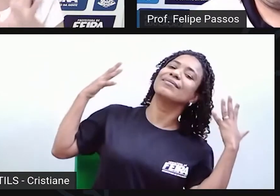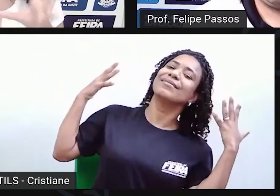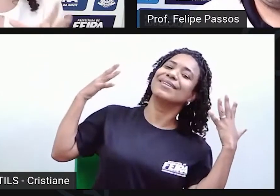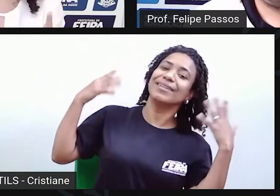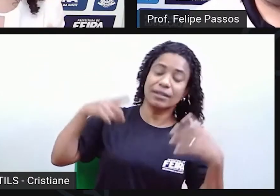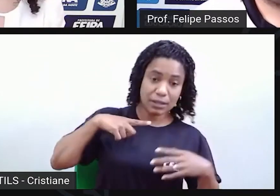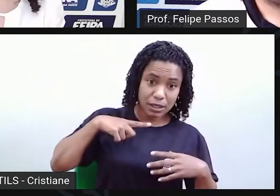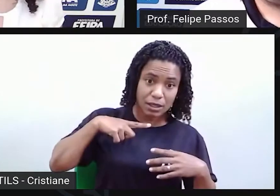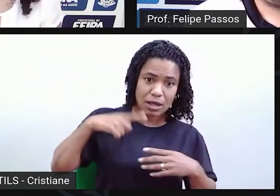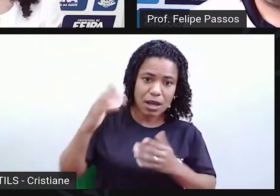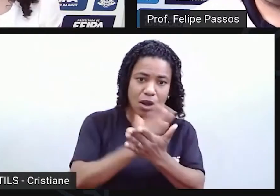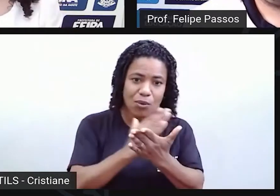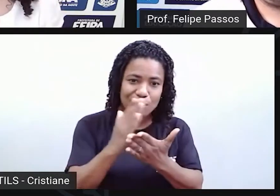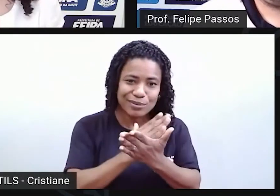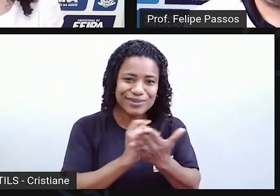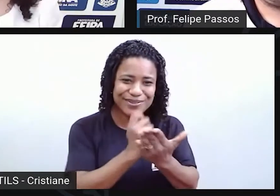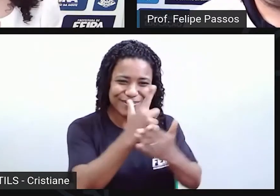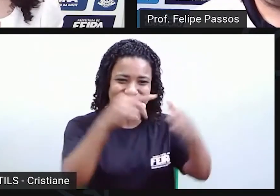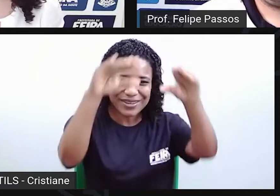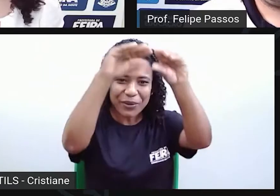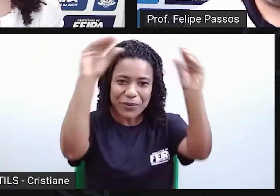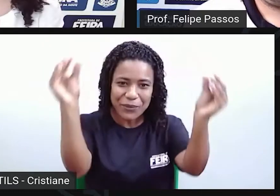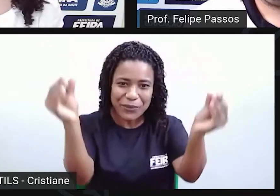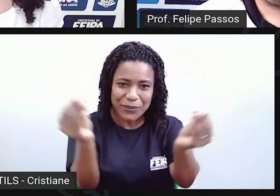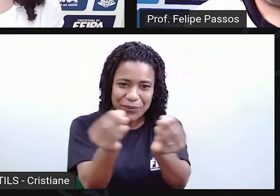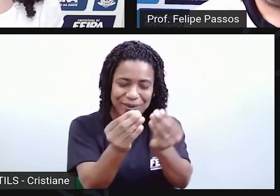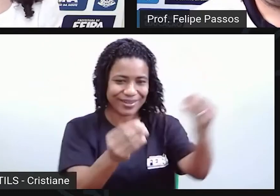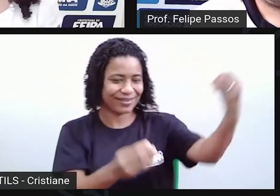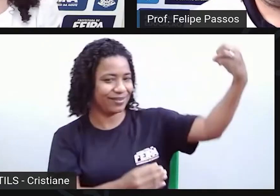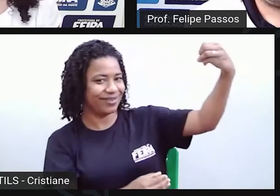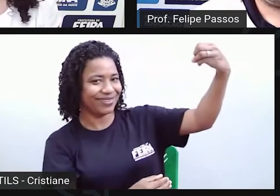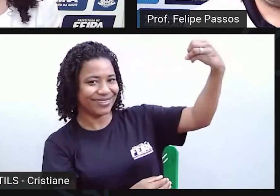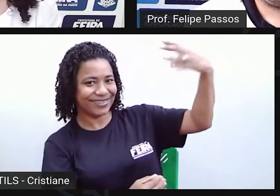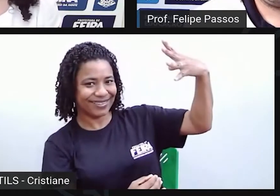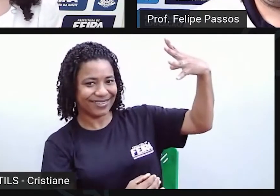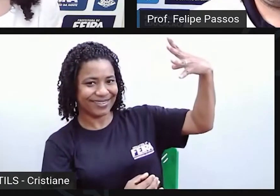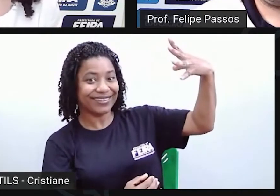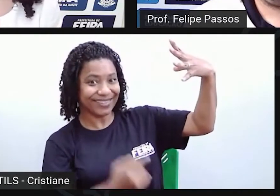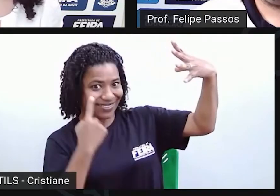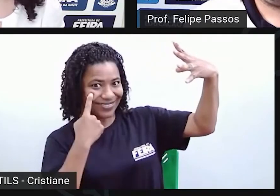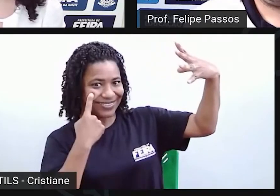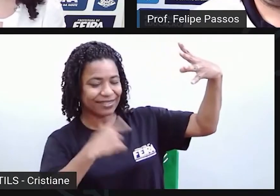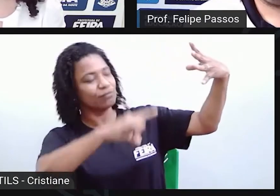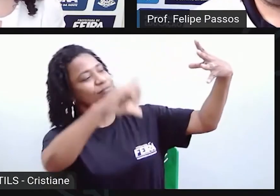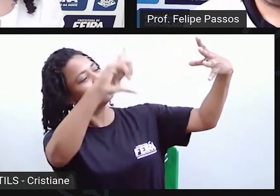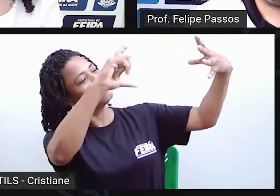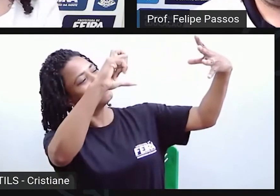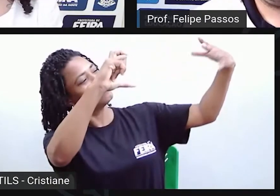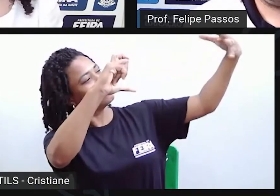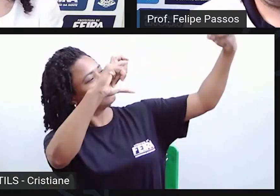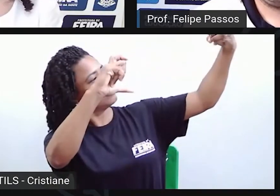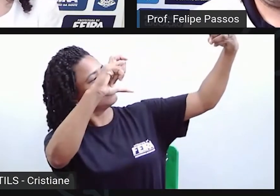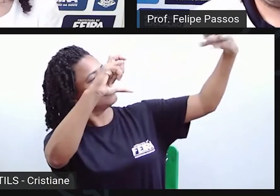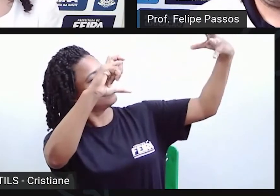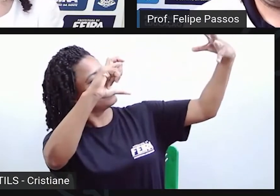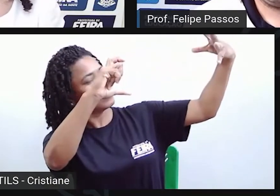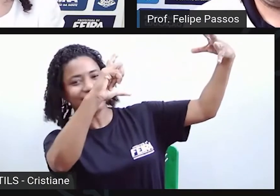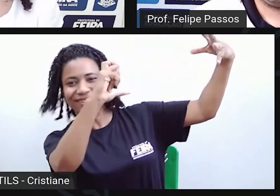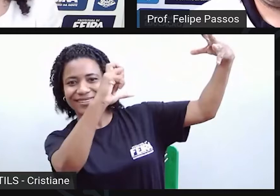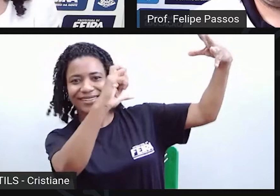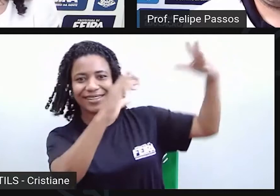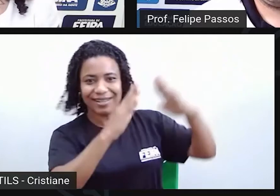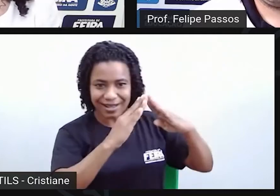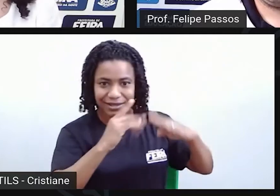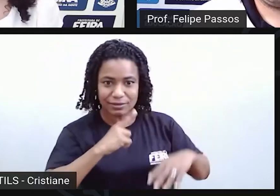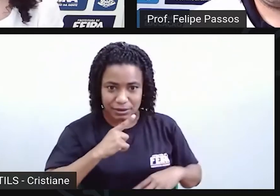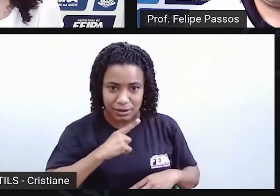aquele anelzinho de iluminar, que está super popular, para fazer selfie, para tirar foto do dia a dia, e não profissionalmente, para poder fazer uma transmissão